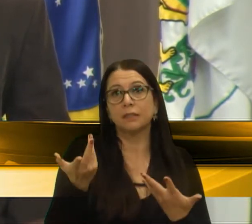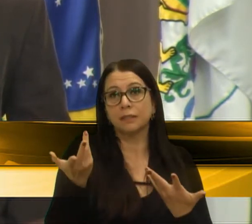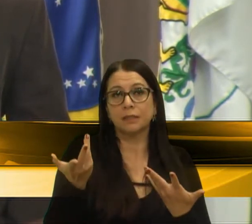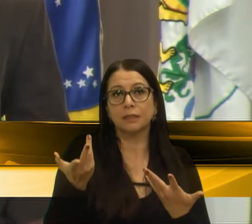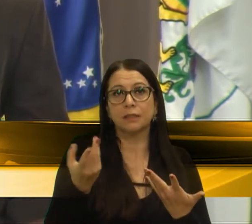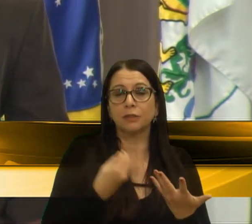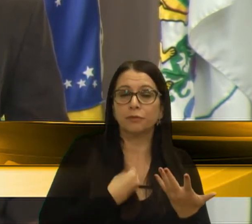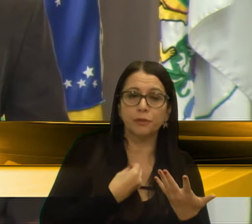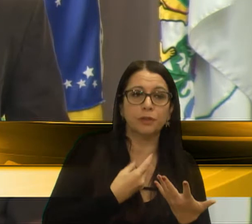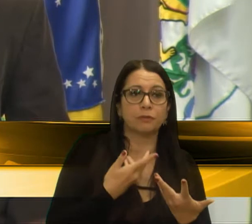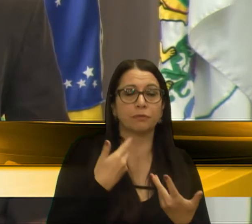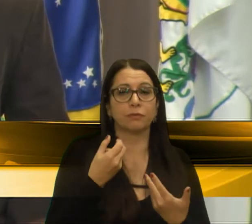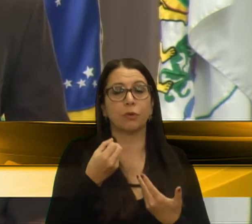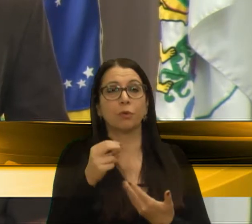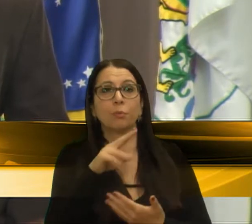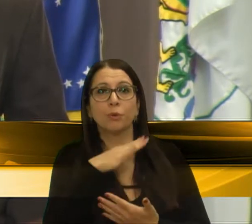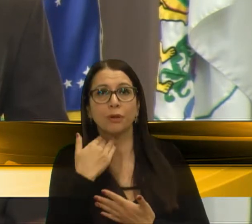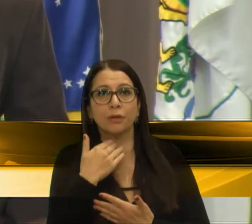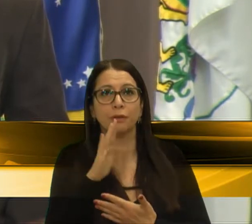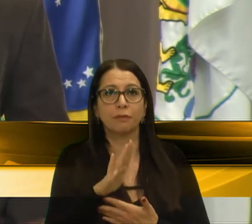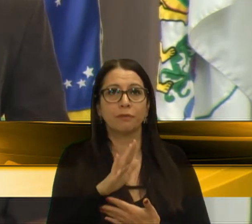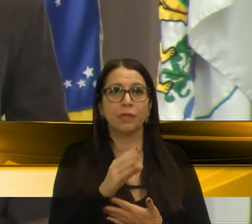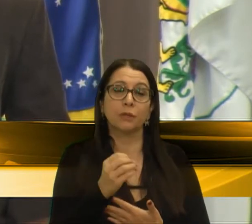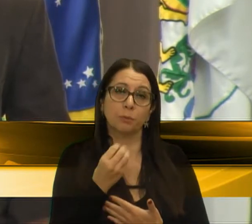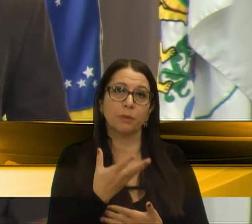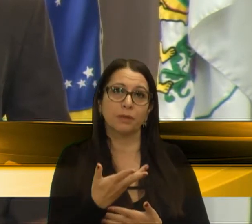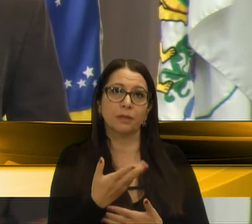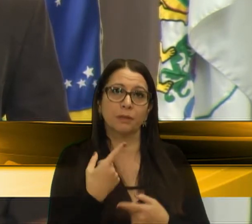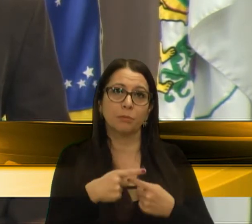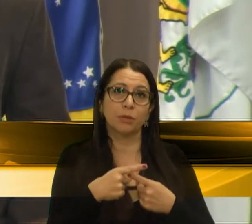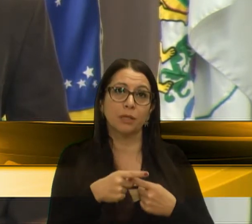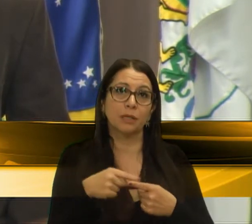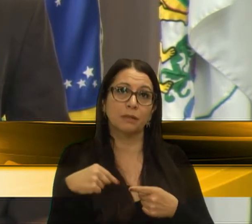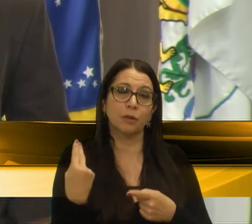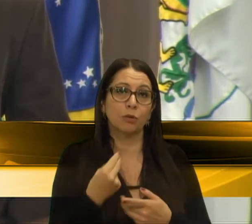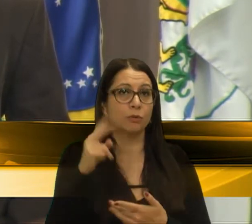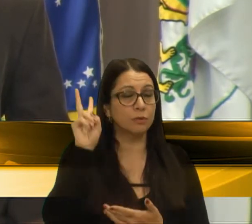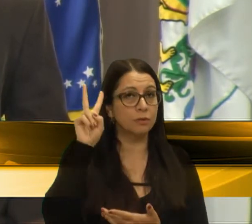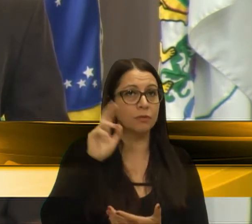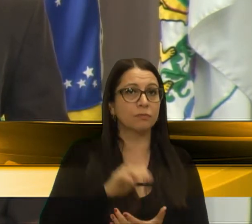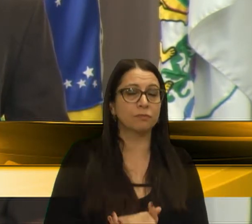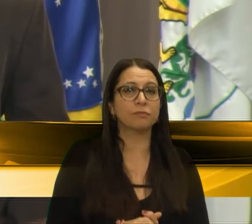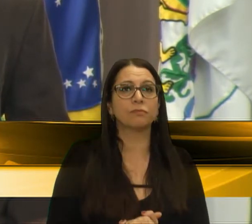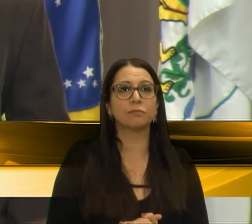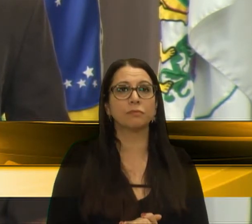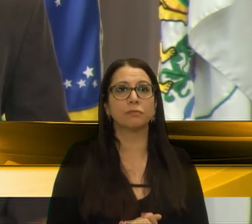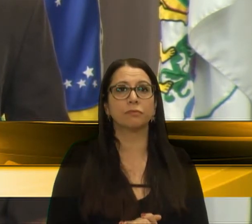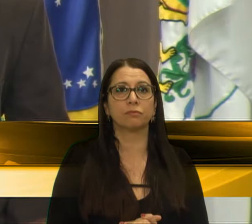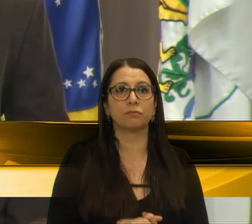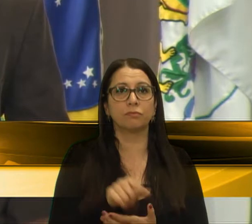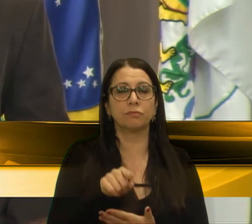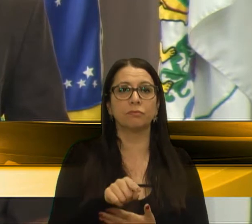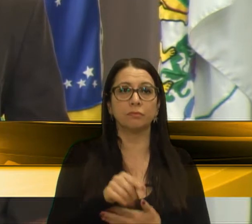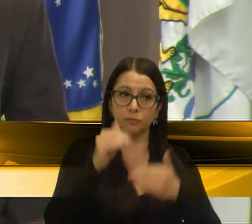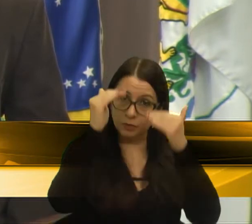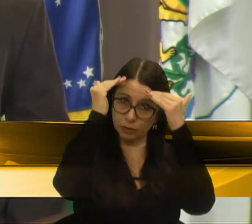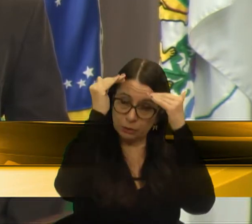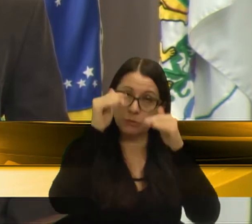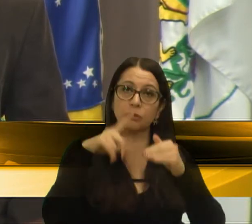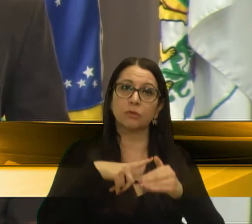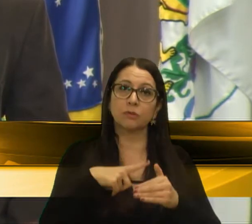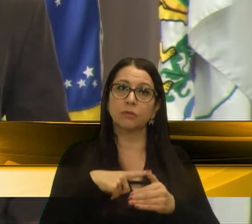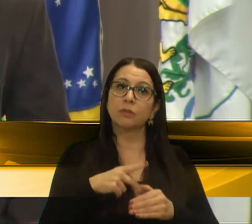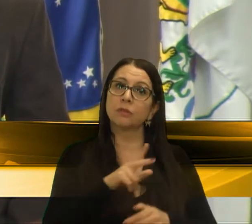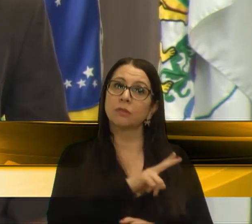ou falecendo, no fim fica tudo bem, porque essa é a nossa história. Então, esse respeito que a gente tem que